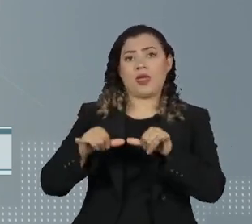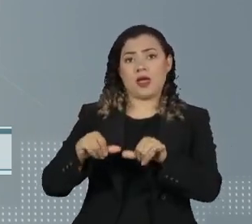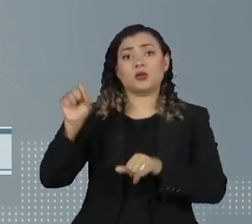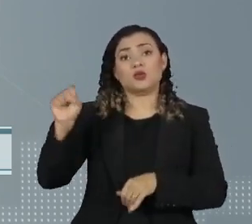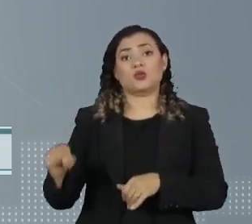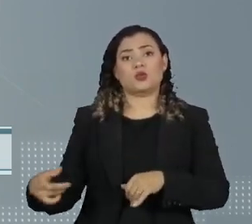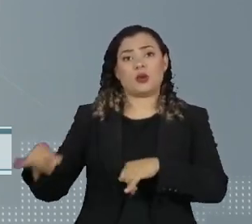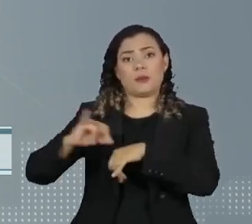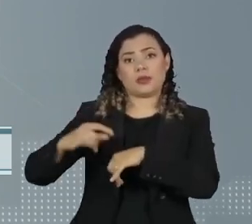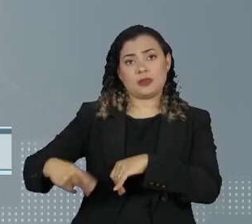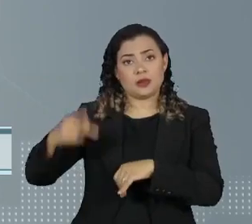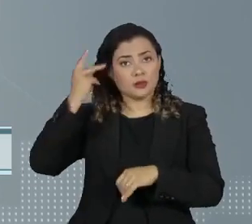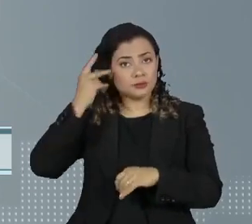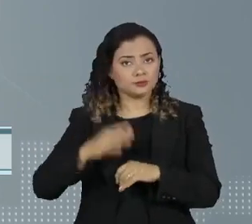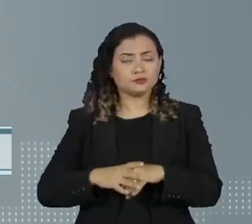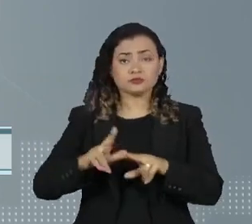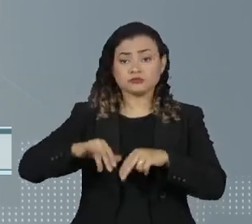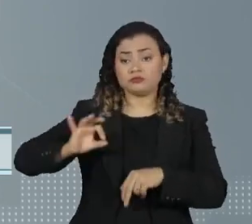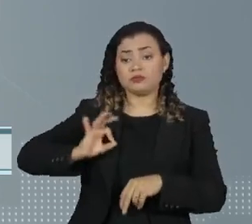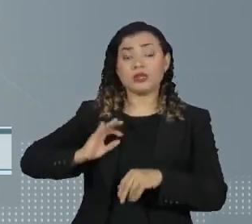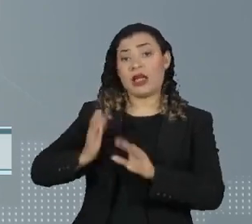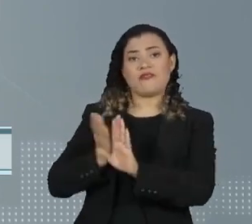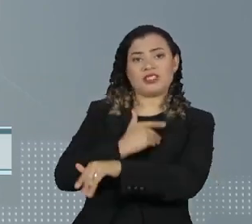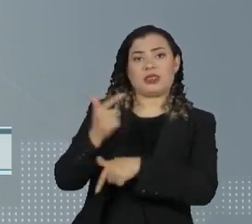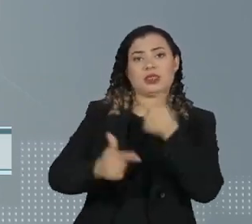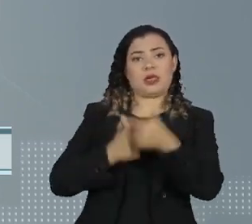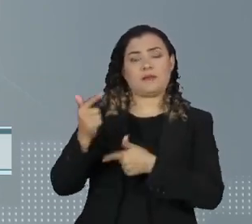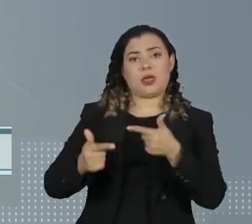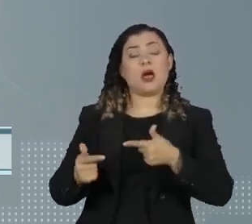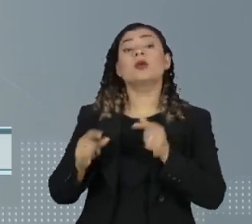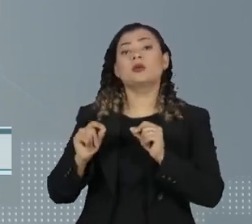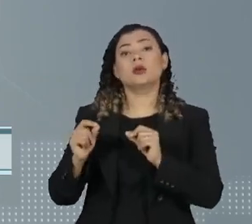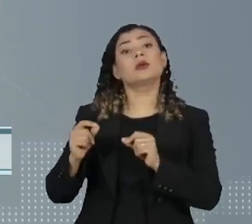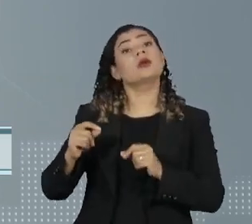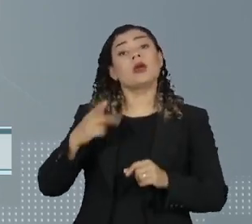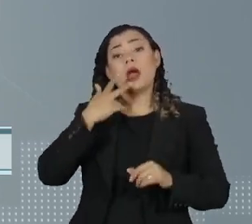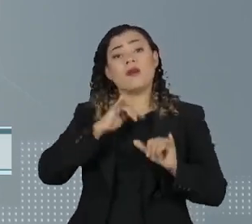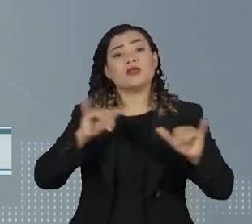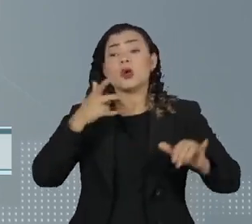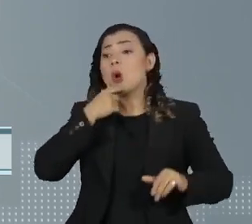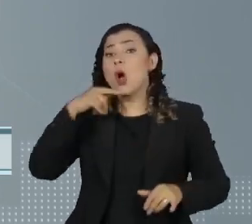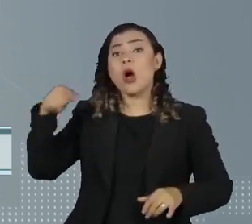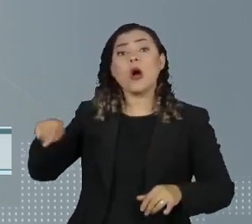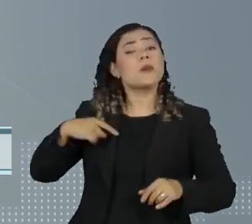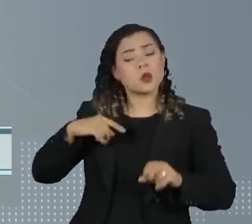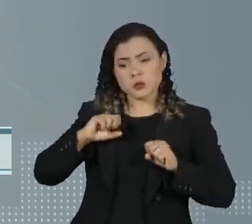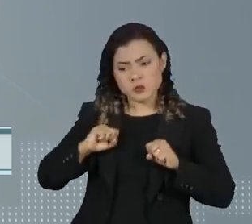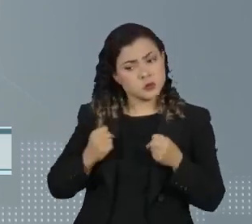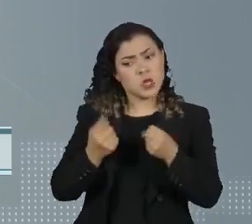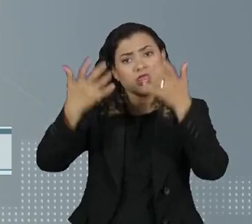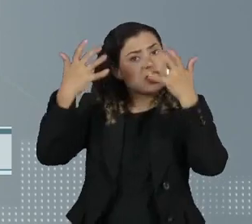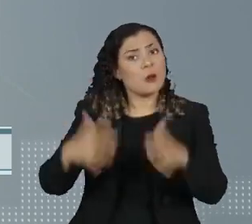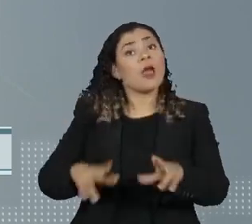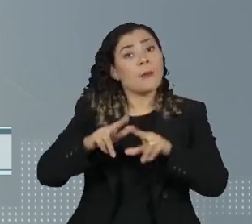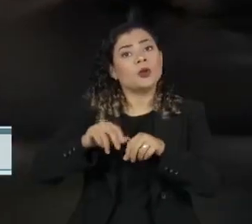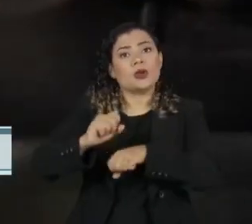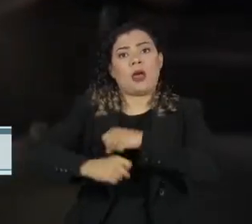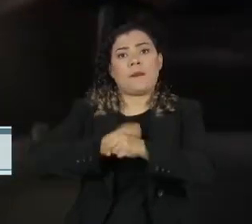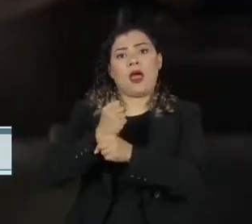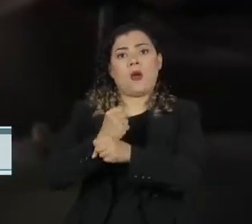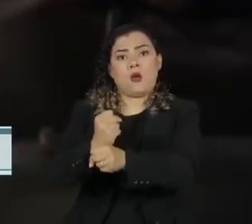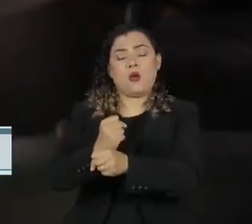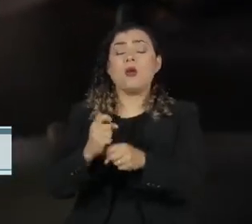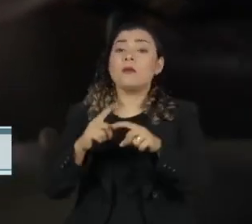da zona sul da capital os PMs que foram afastados dos trabalhos nas ruas disseram que o homem havia resistido e por isso foi amarrado